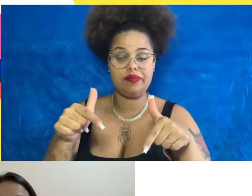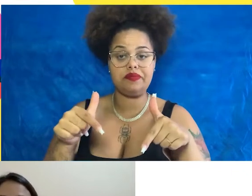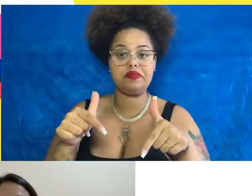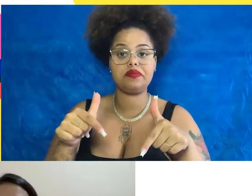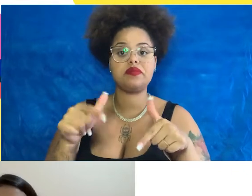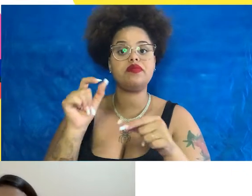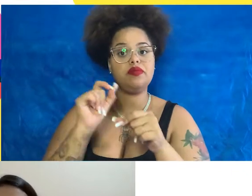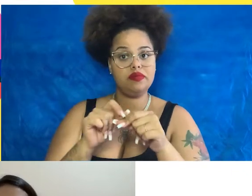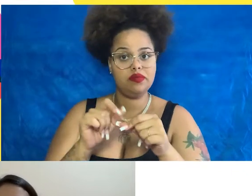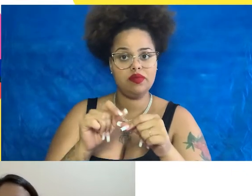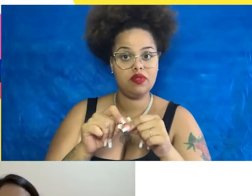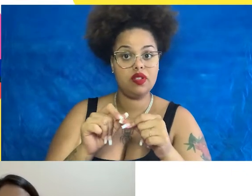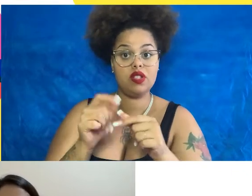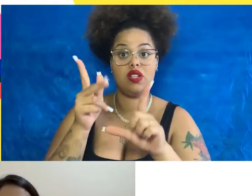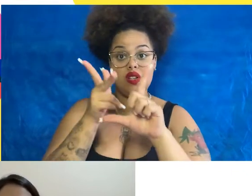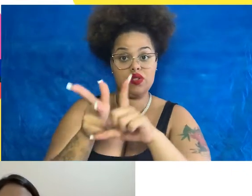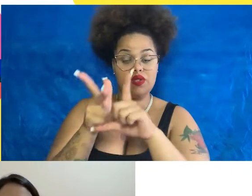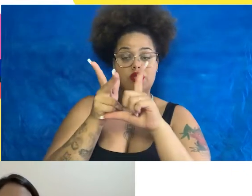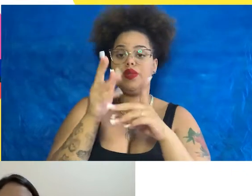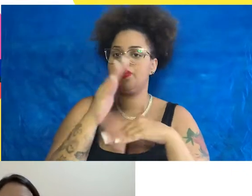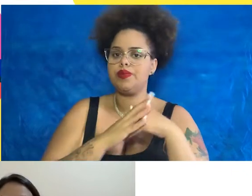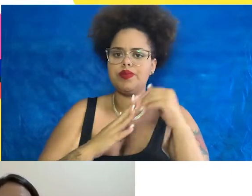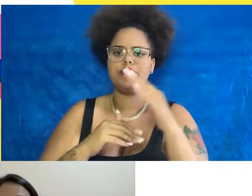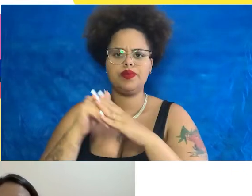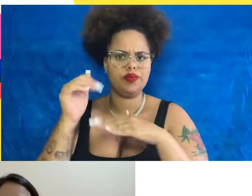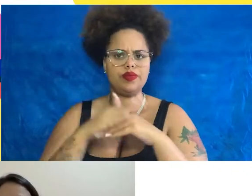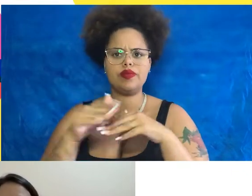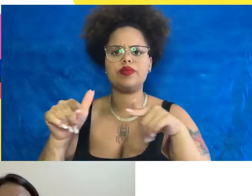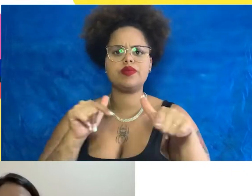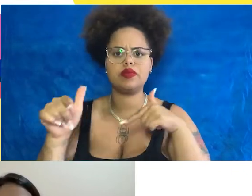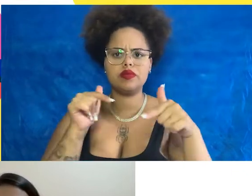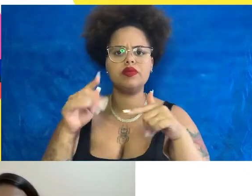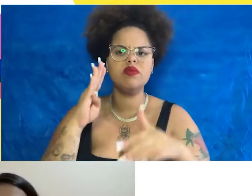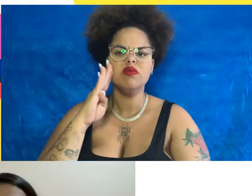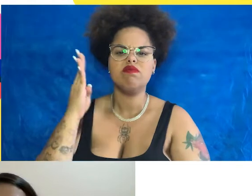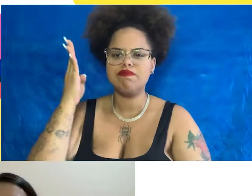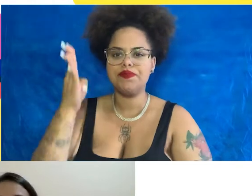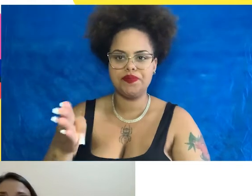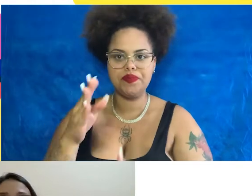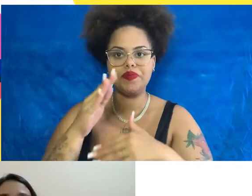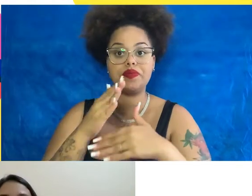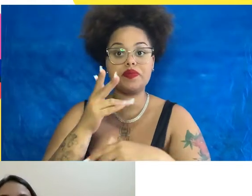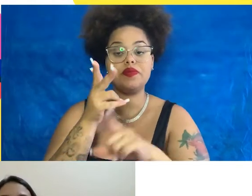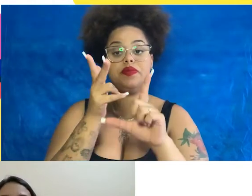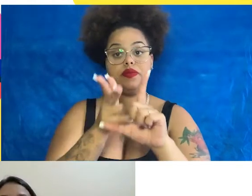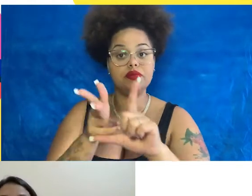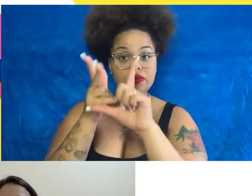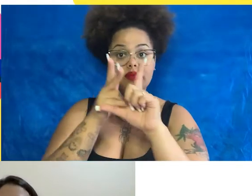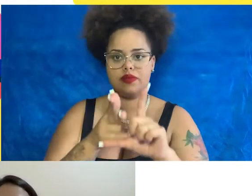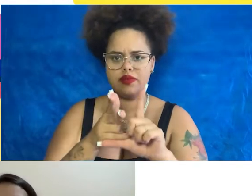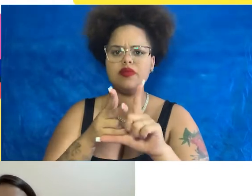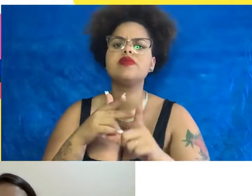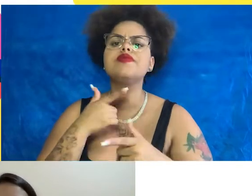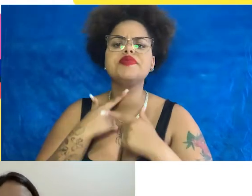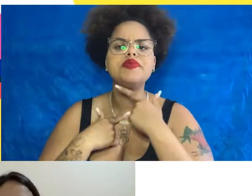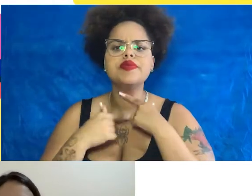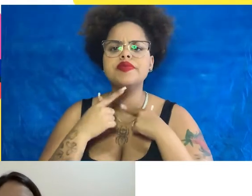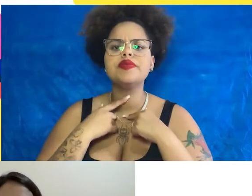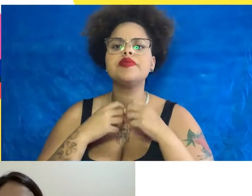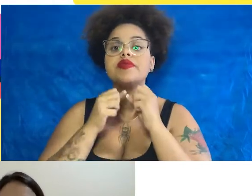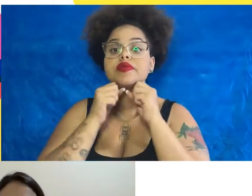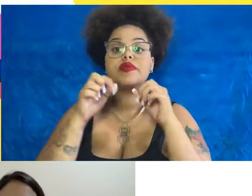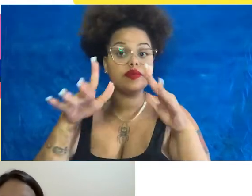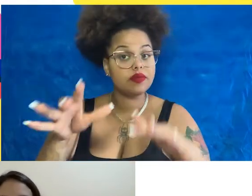realizadores que fazem audiovisual profissionalmente, que trabalham de forma direta com audiovisual, e que desejam passar